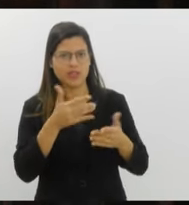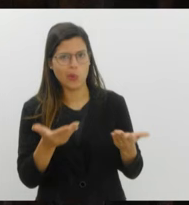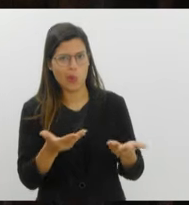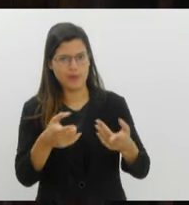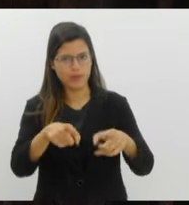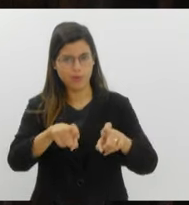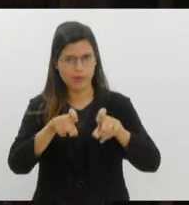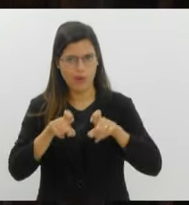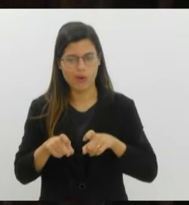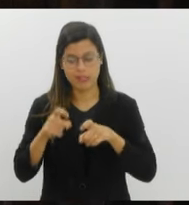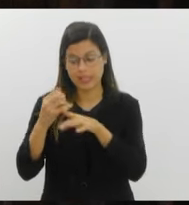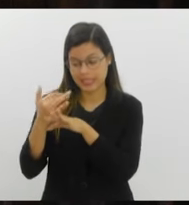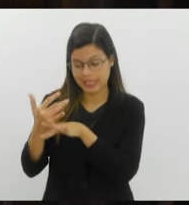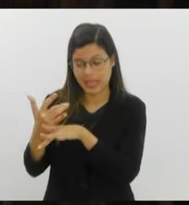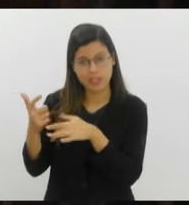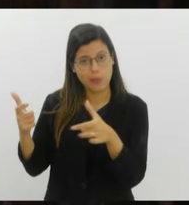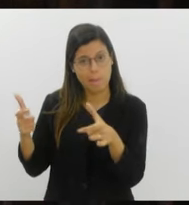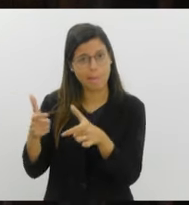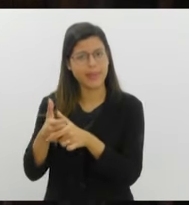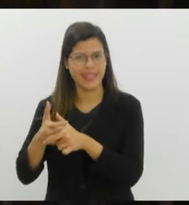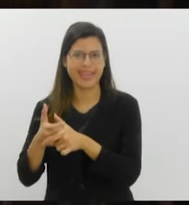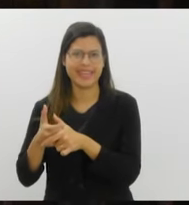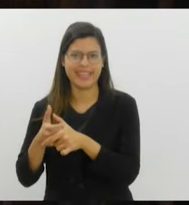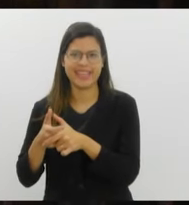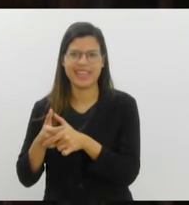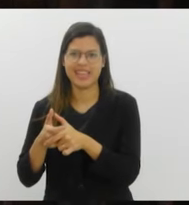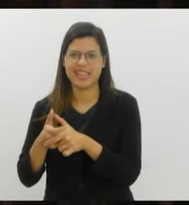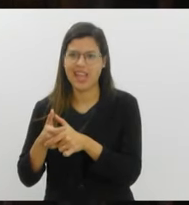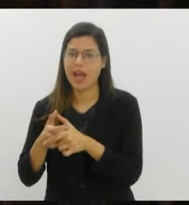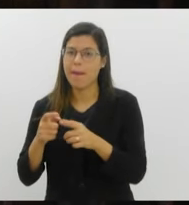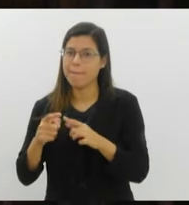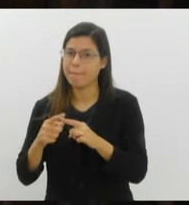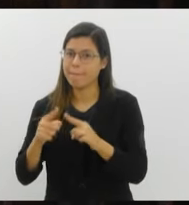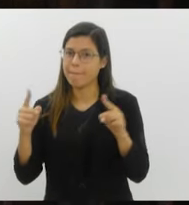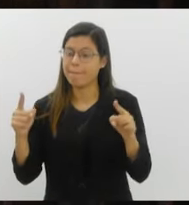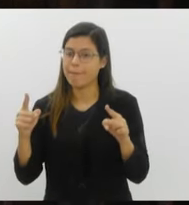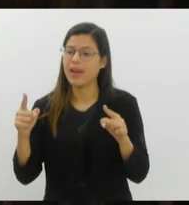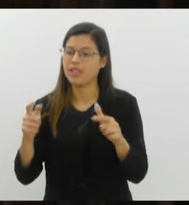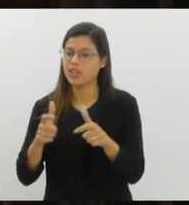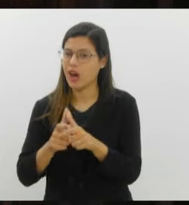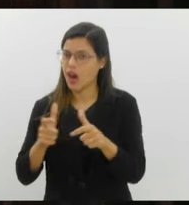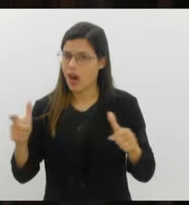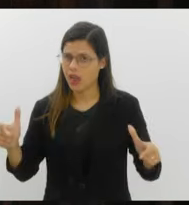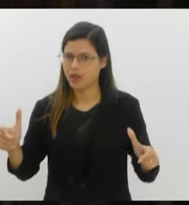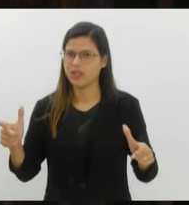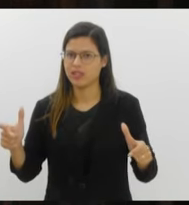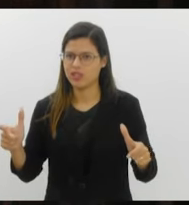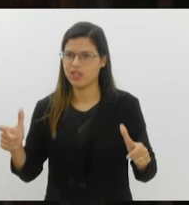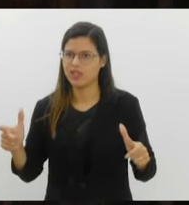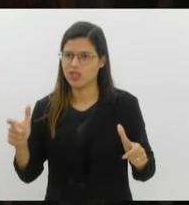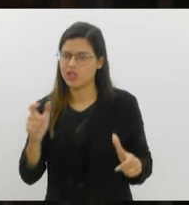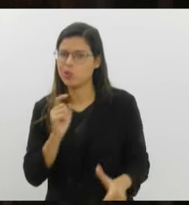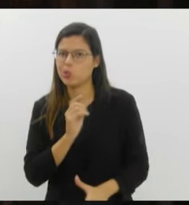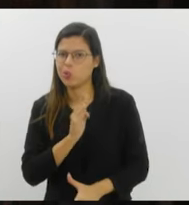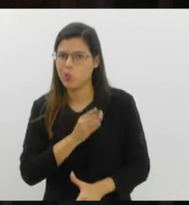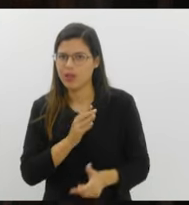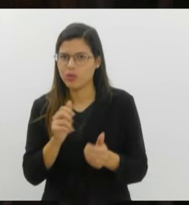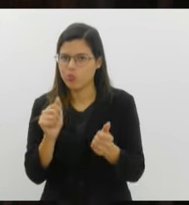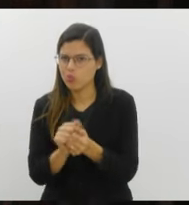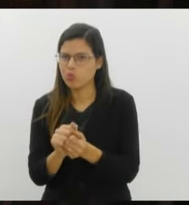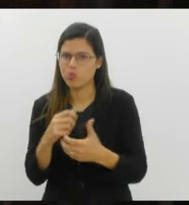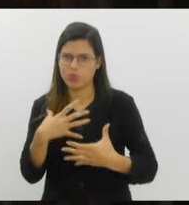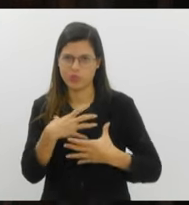disse, pequenos em tamanho, mas gigantes, que juntos, e é esse o sentimento que eu quero